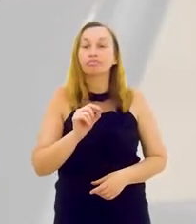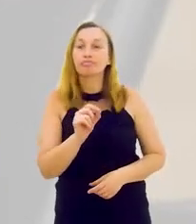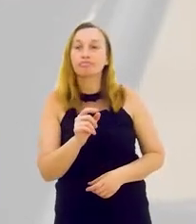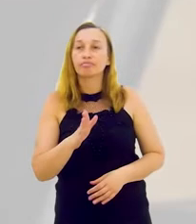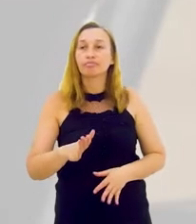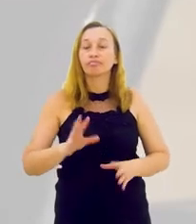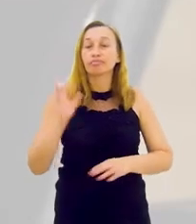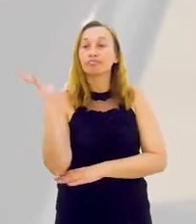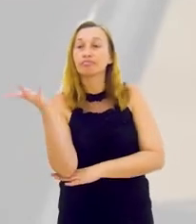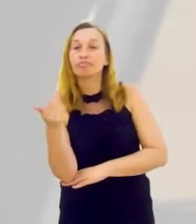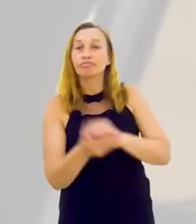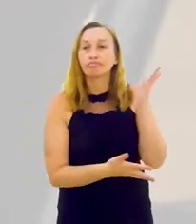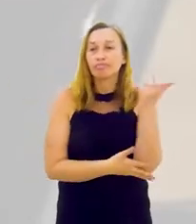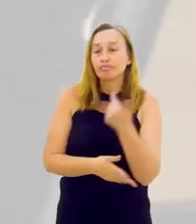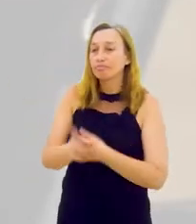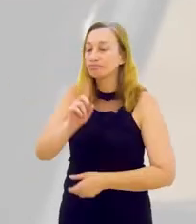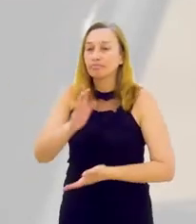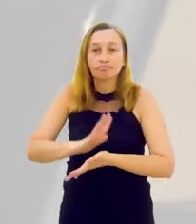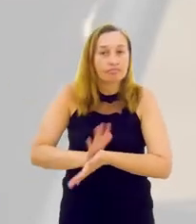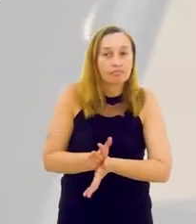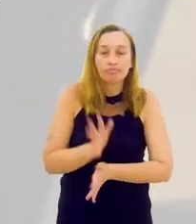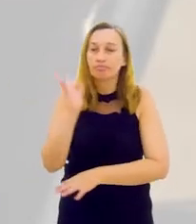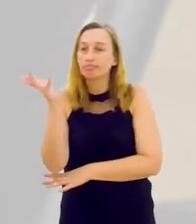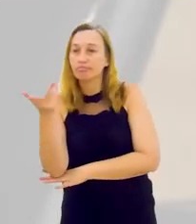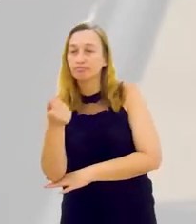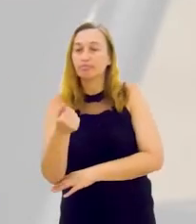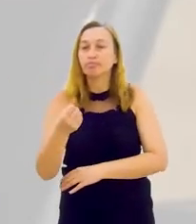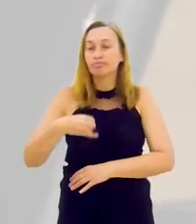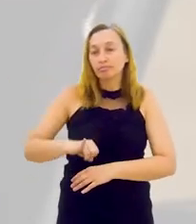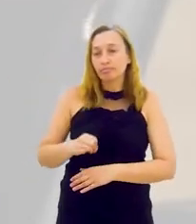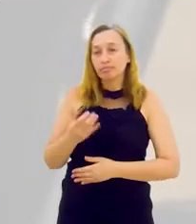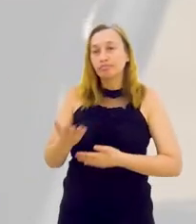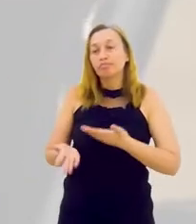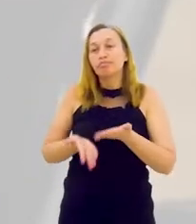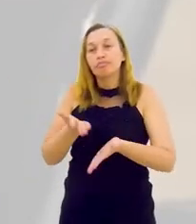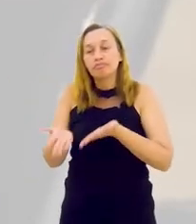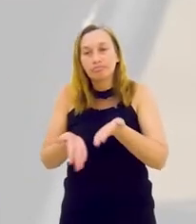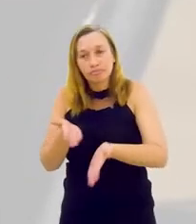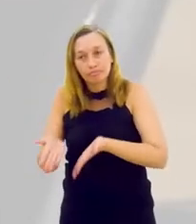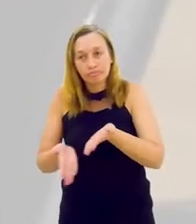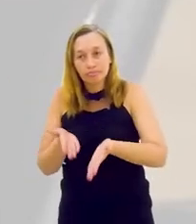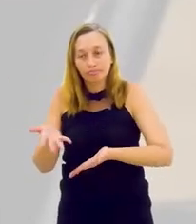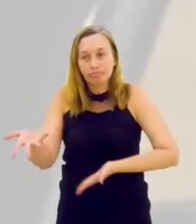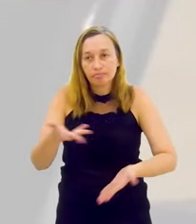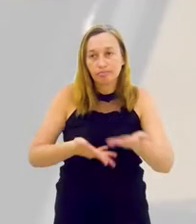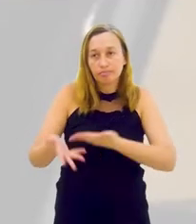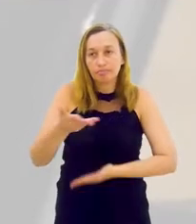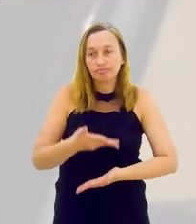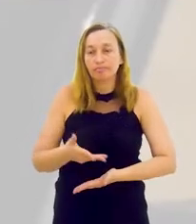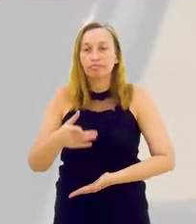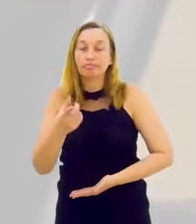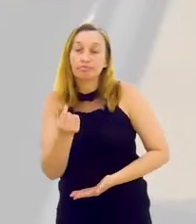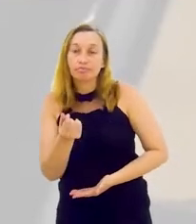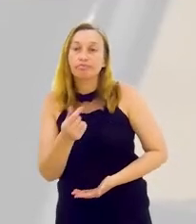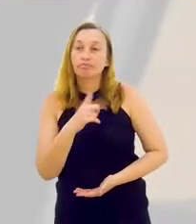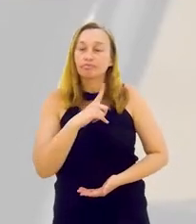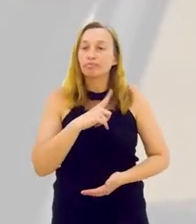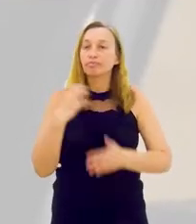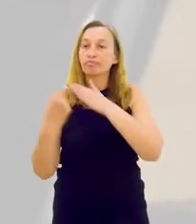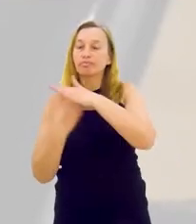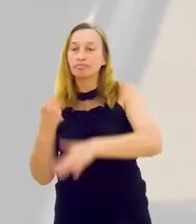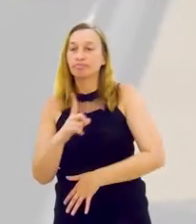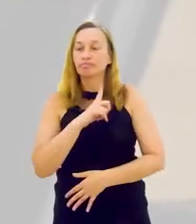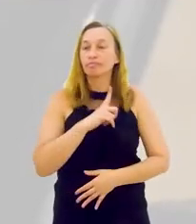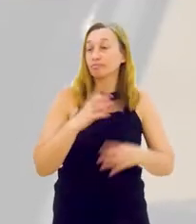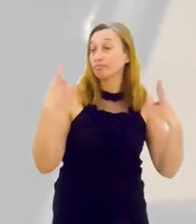questão também ambiental, sem destruir o meio ambiente, olhando o meio ambiente, que é o maior parceiro para ganhar dinheiro que as empresas têm, seja do ponto